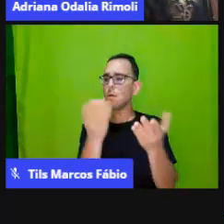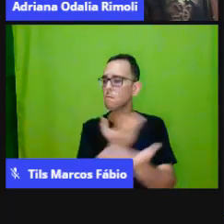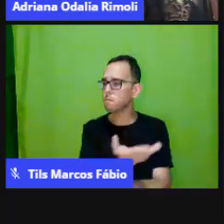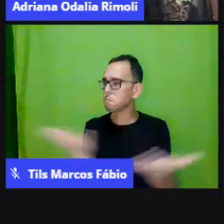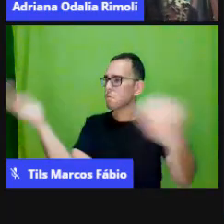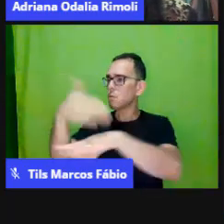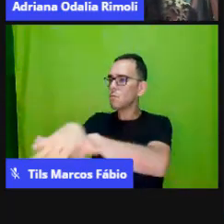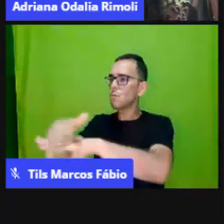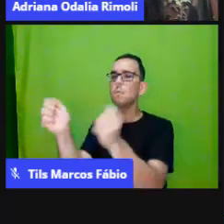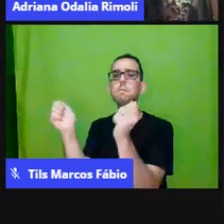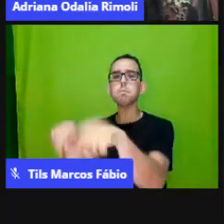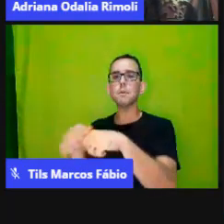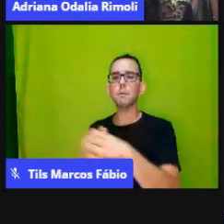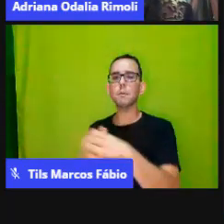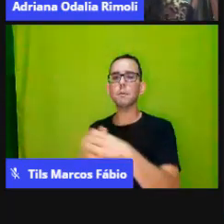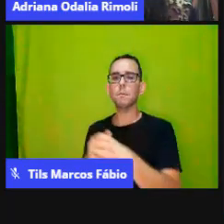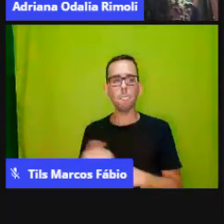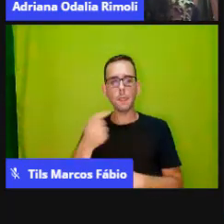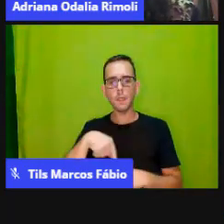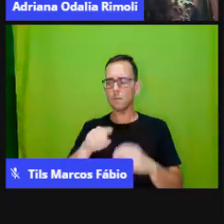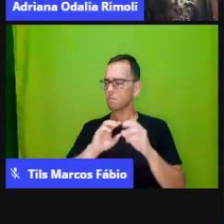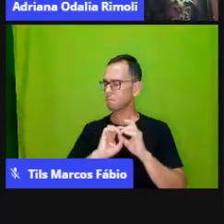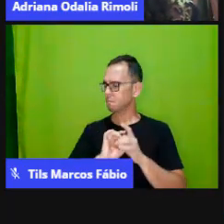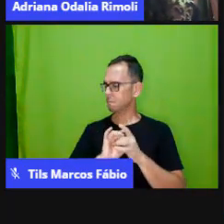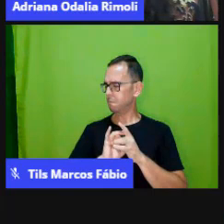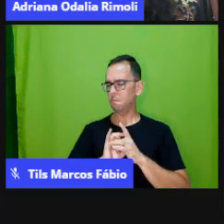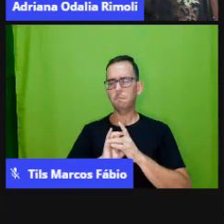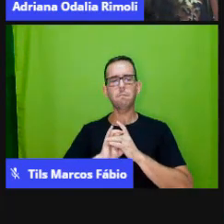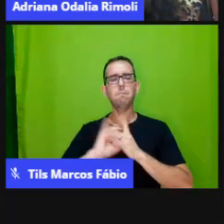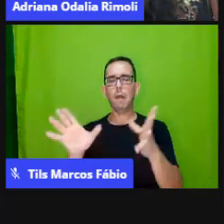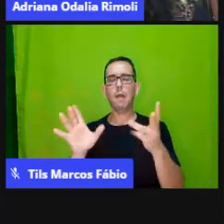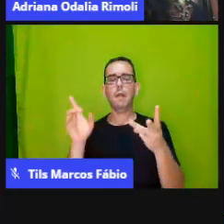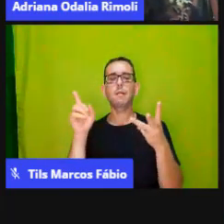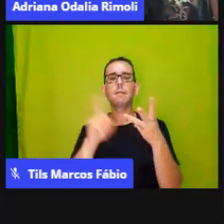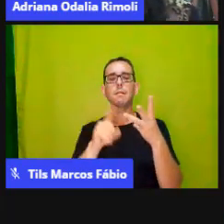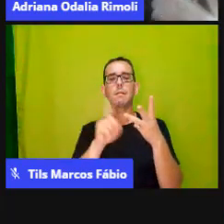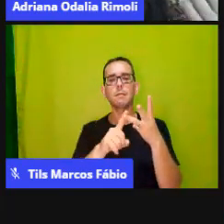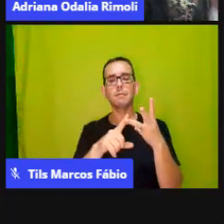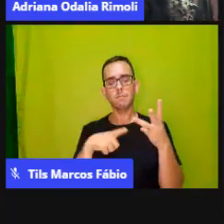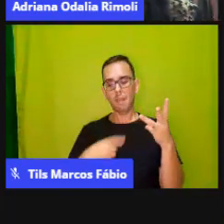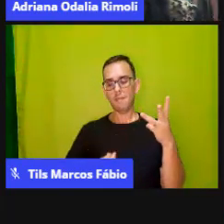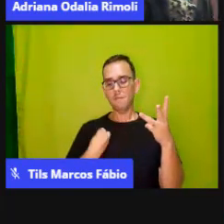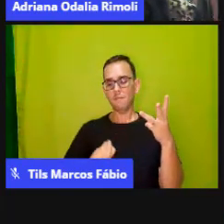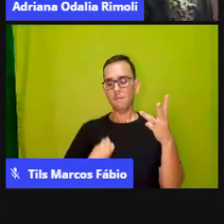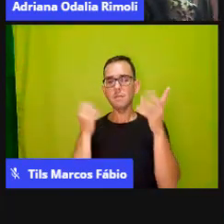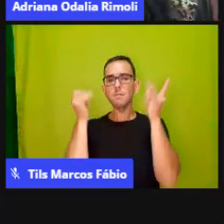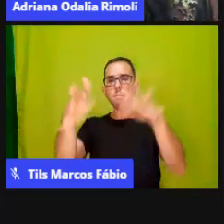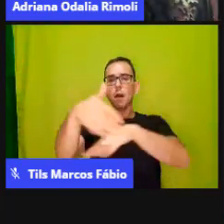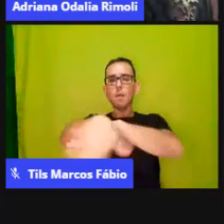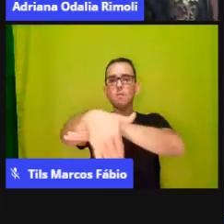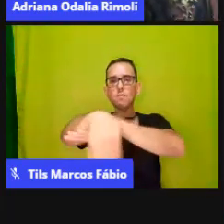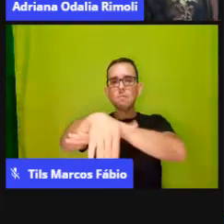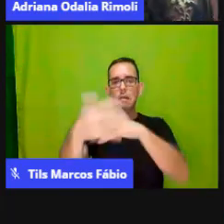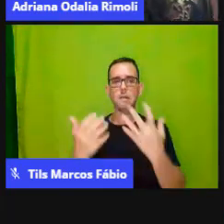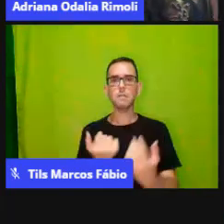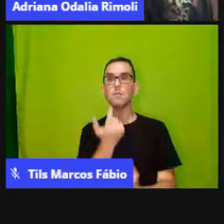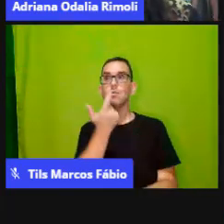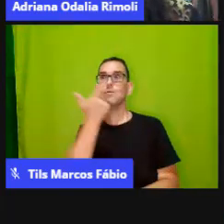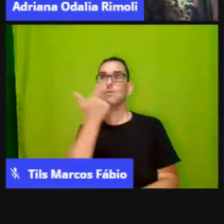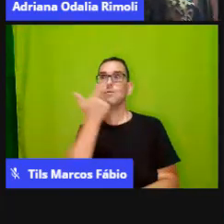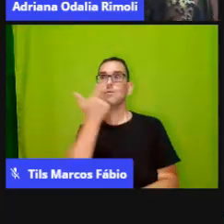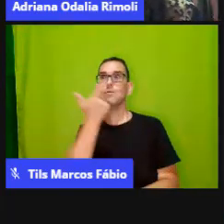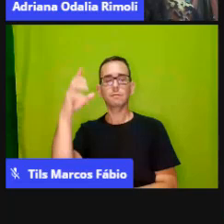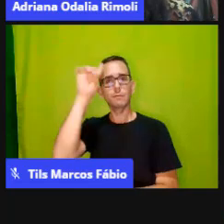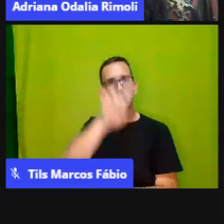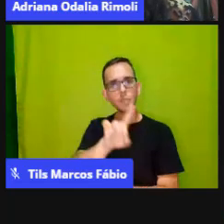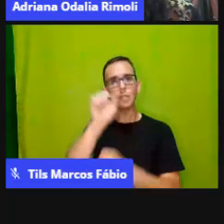rua. E os gatos ferais, que vivem exclusivamente na rua, e depois, numa outra oportunidade, a